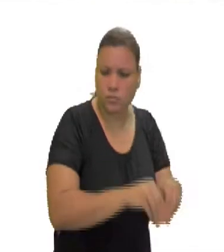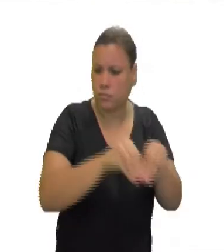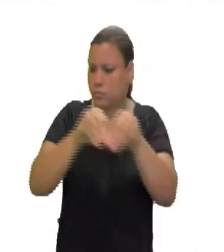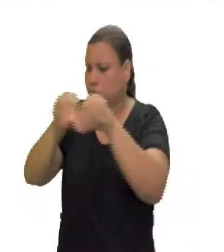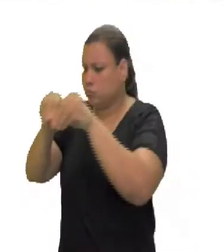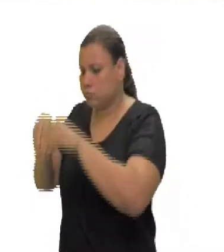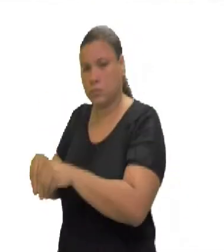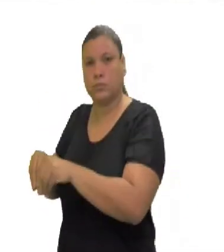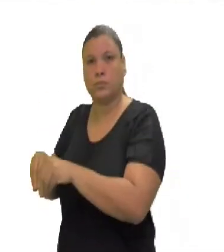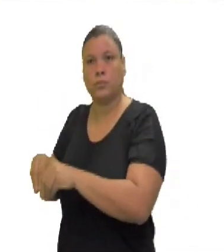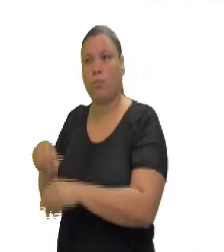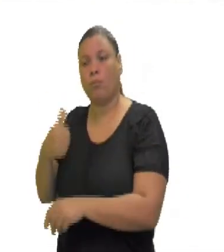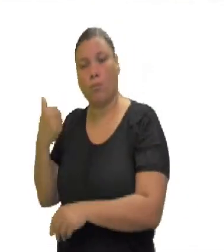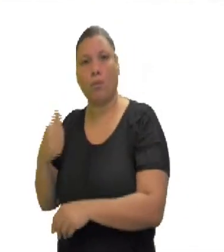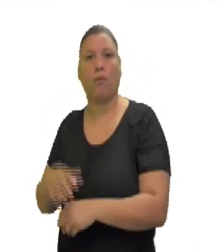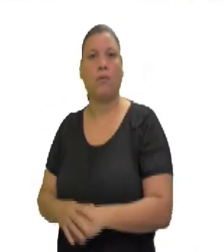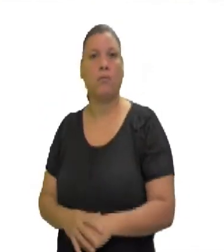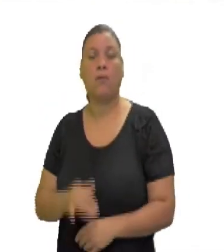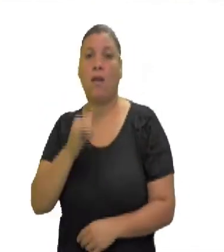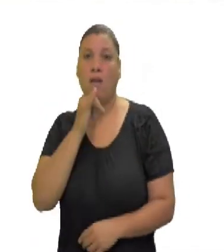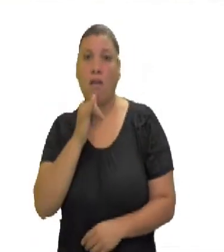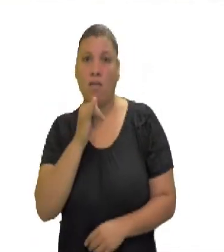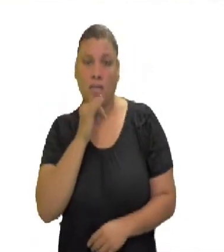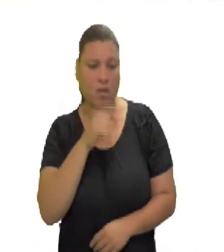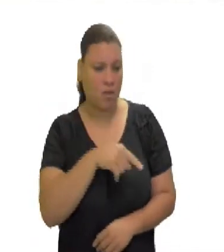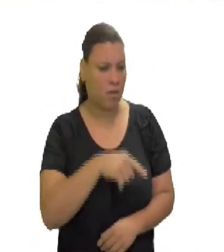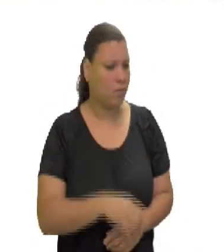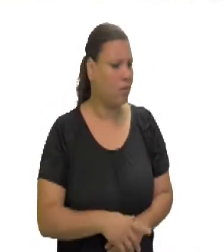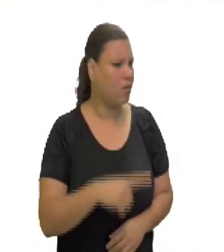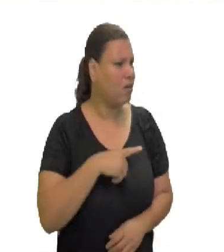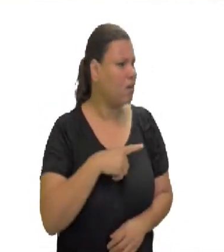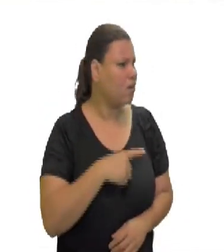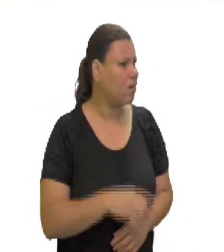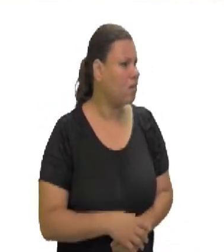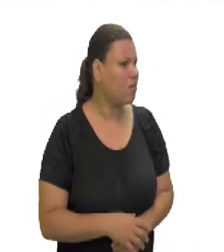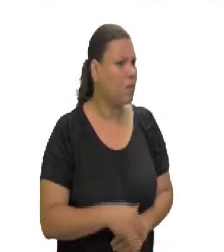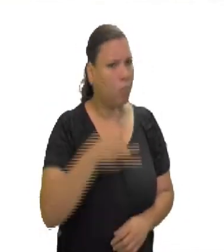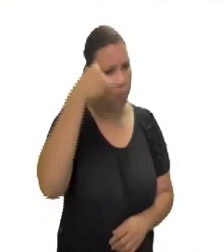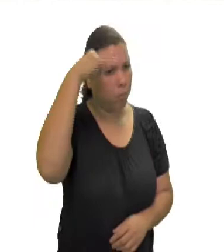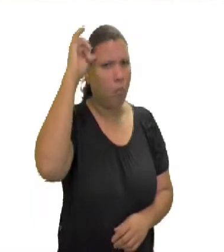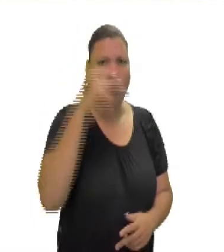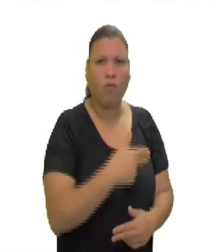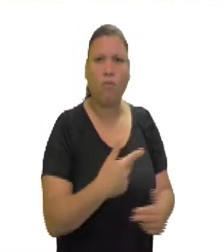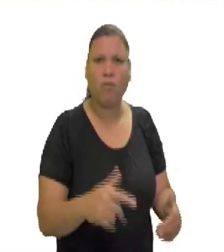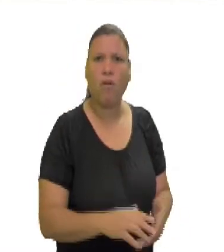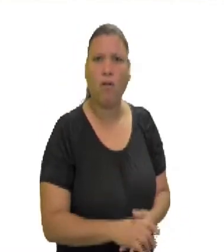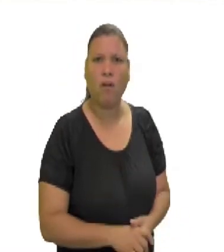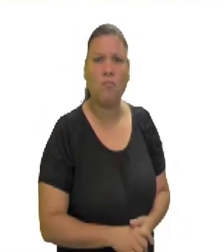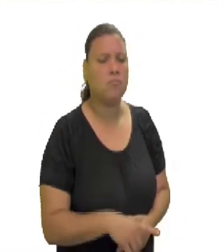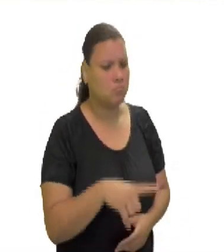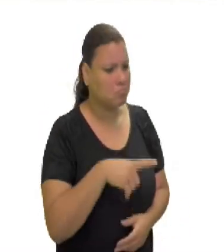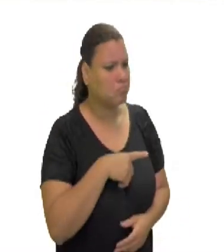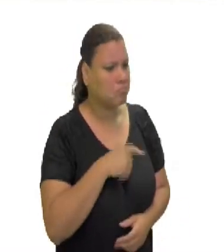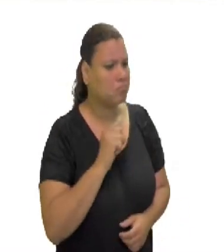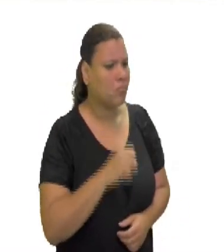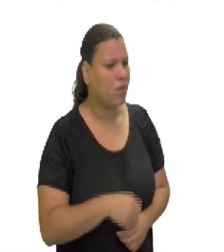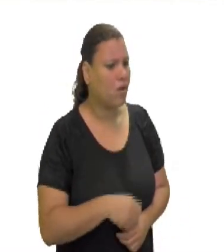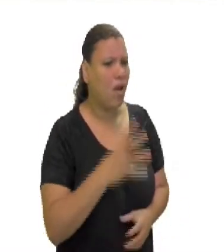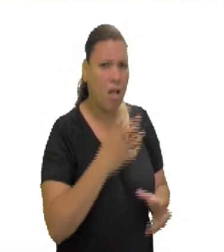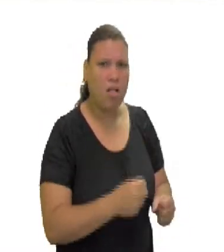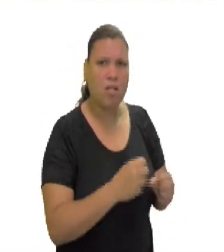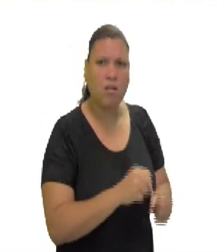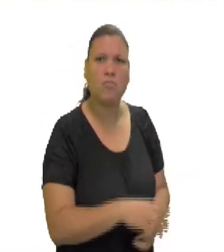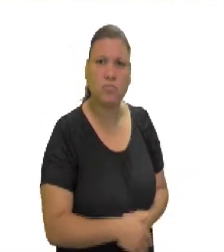criarem gado, se criarem alguma coisa aqui, a gente precisa do lucro daqui para mandar para Portugal. E aí o Brasil passou por uma